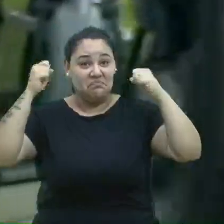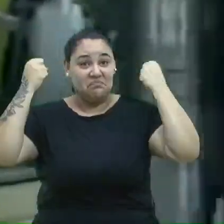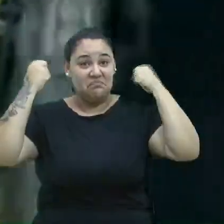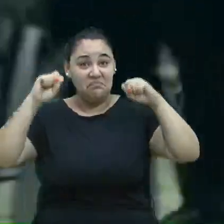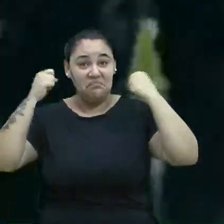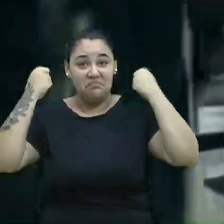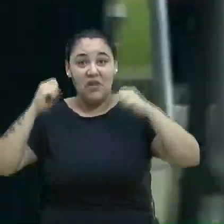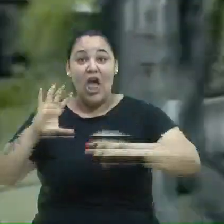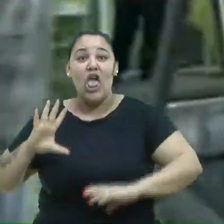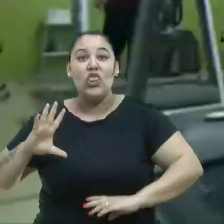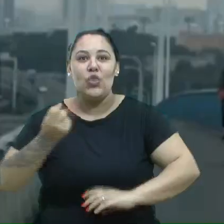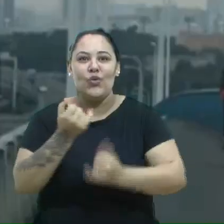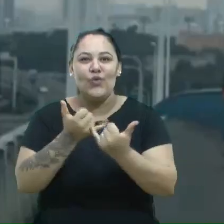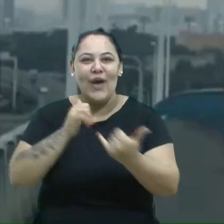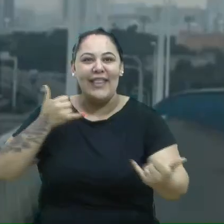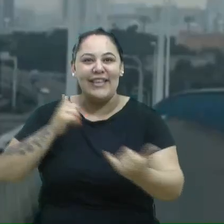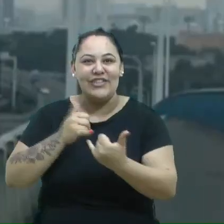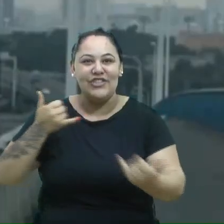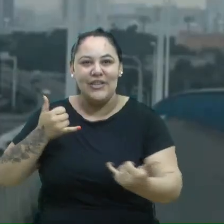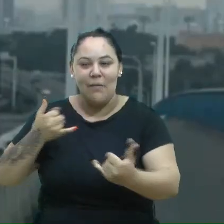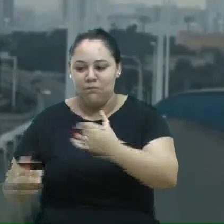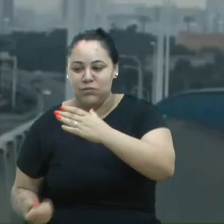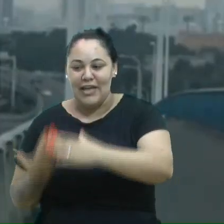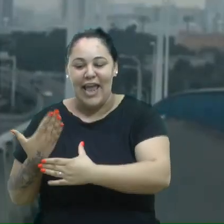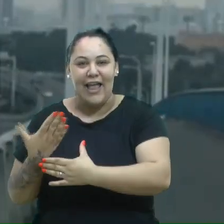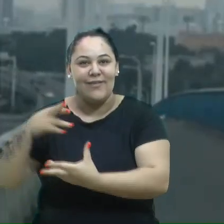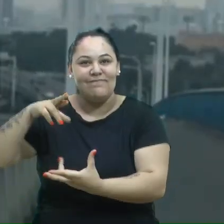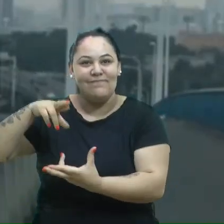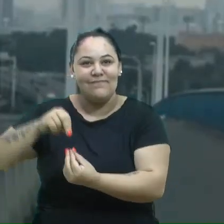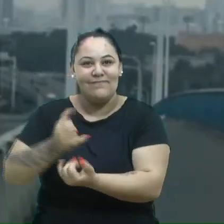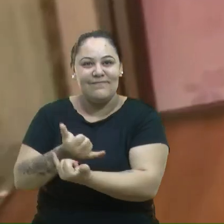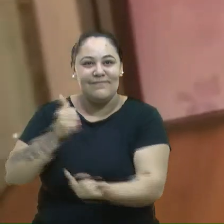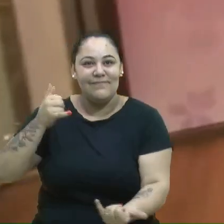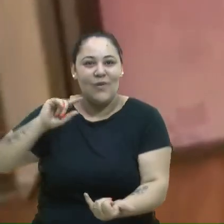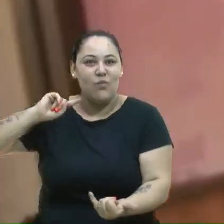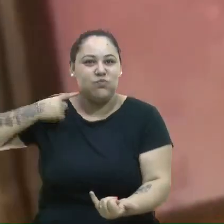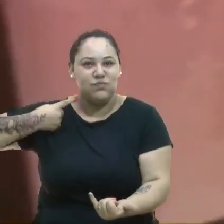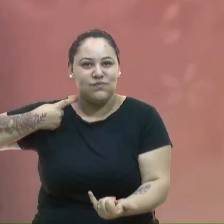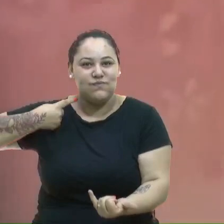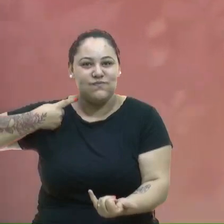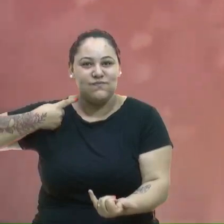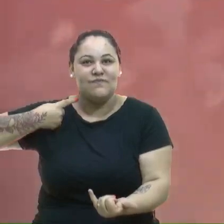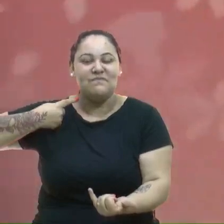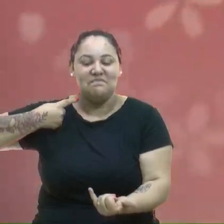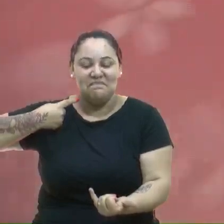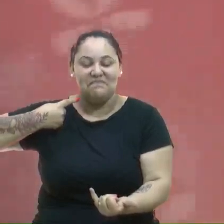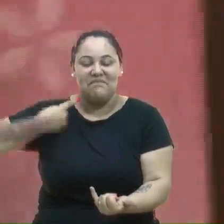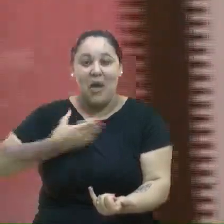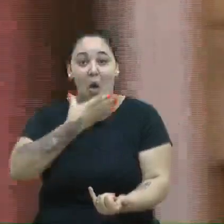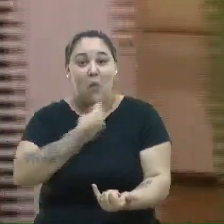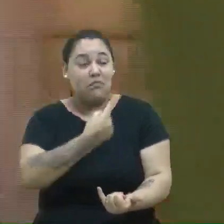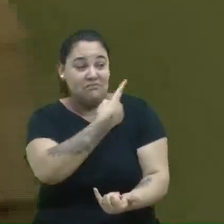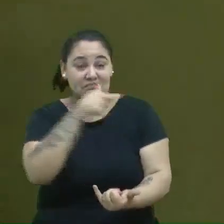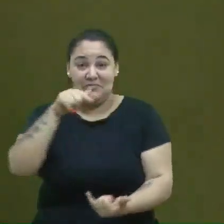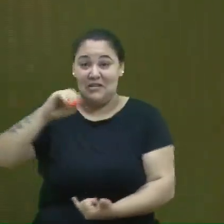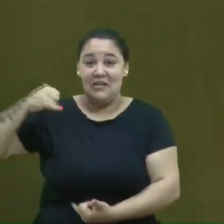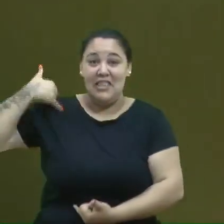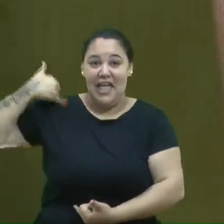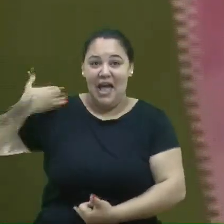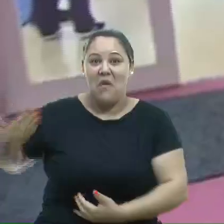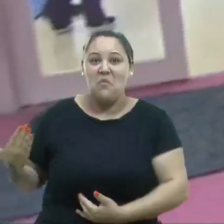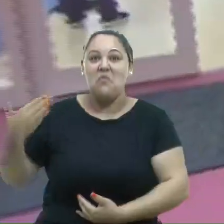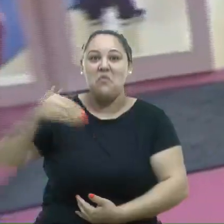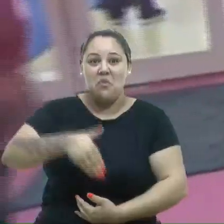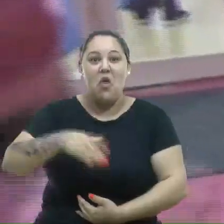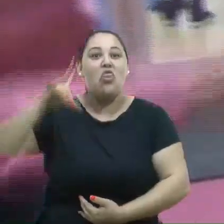Tudo funciona com a energia gerada lá na turbina do lixo. O senhor Ishikawa, de 70 anos, vem aqui quase todo